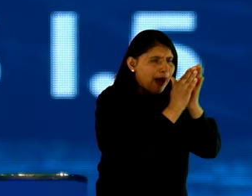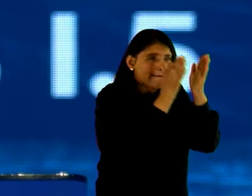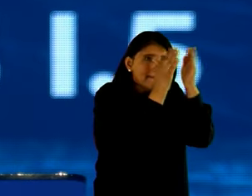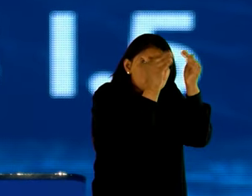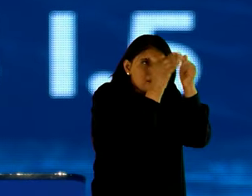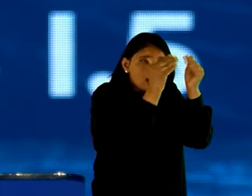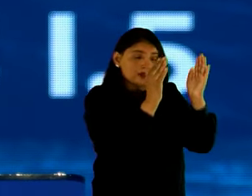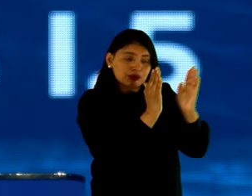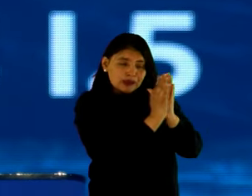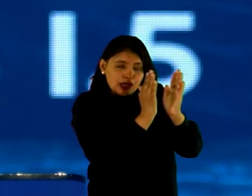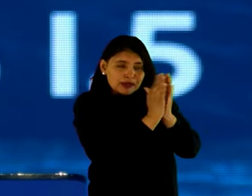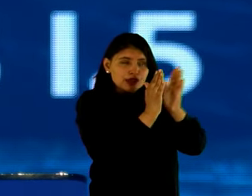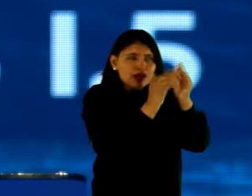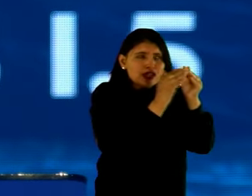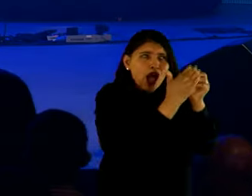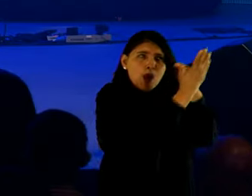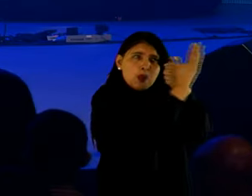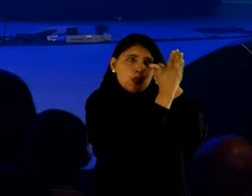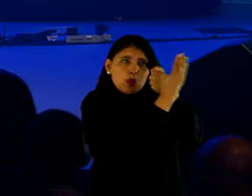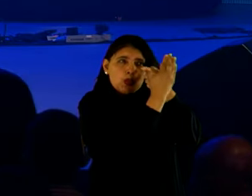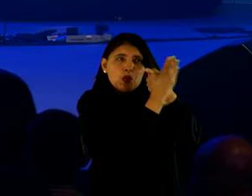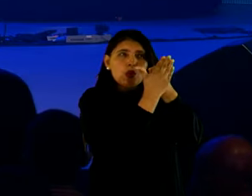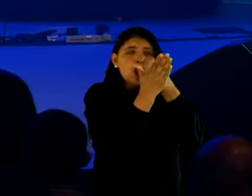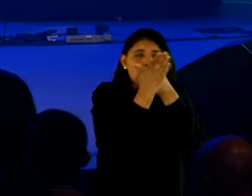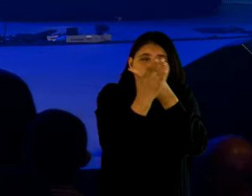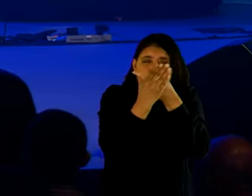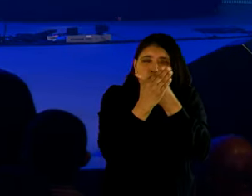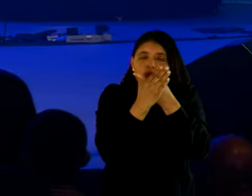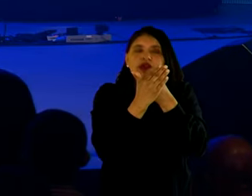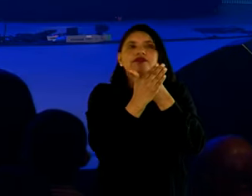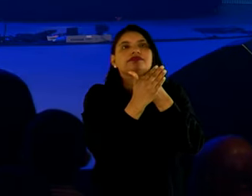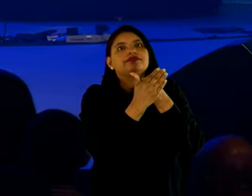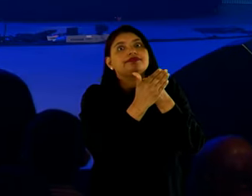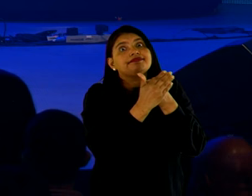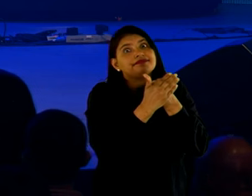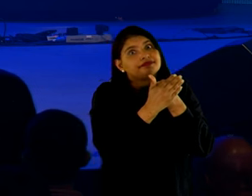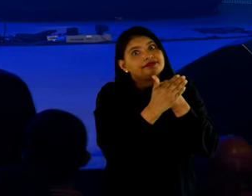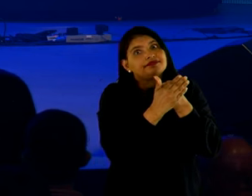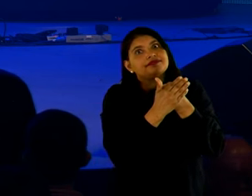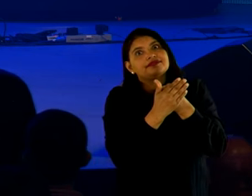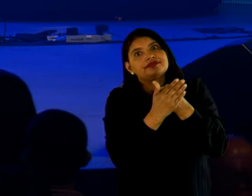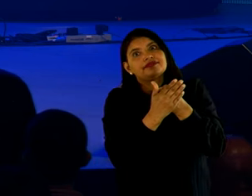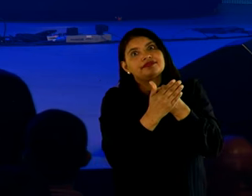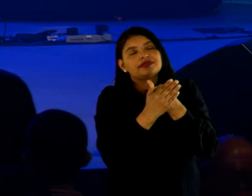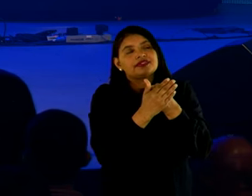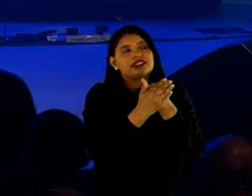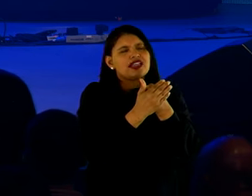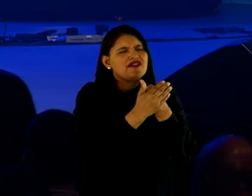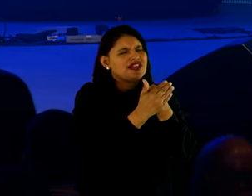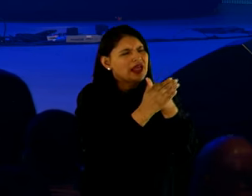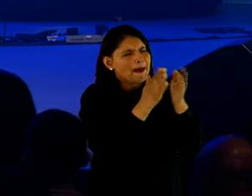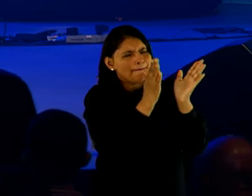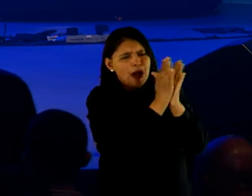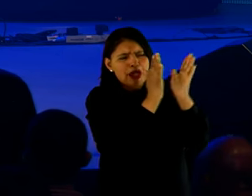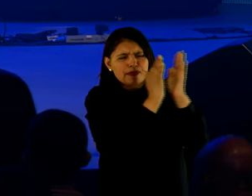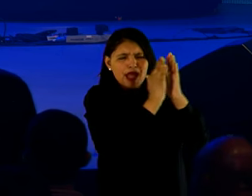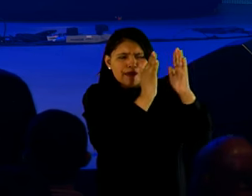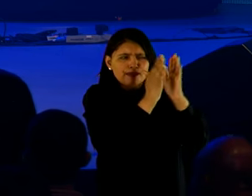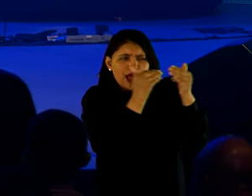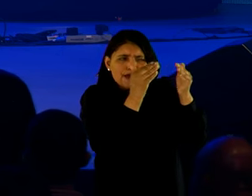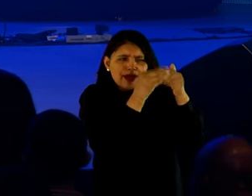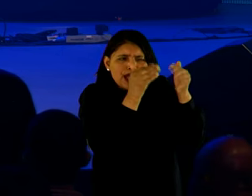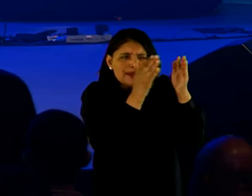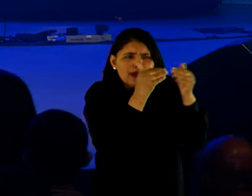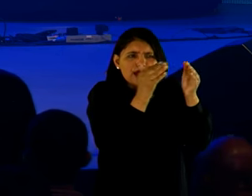né, as pessoas começam a se apegar naquilo que eles têm. E cada um começou a clamar ao seu Deus e